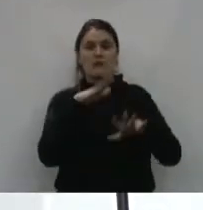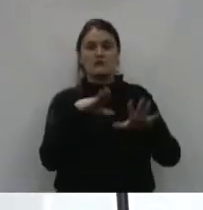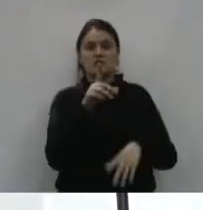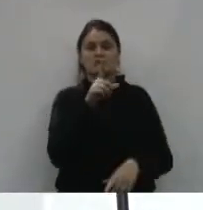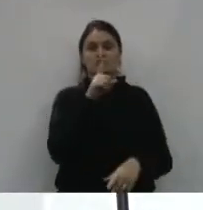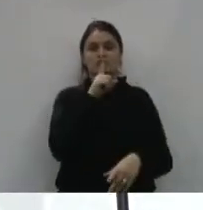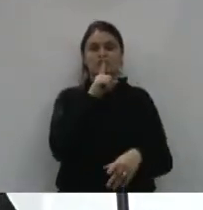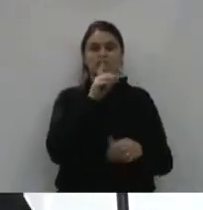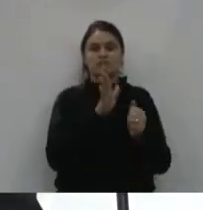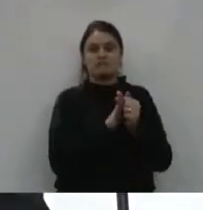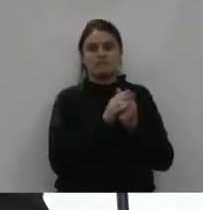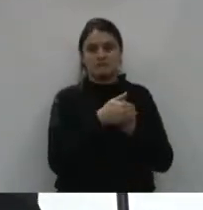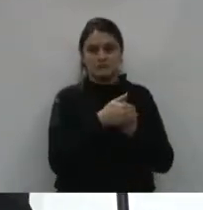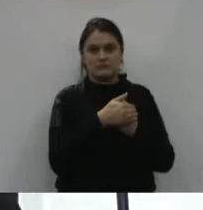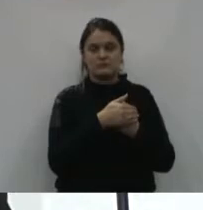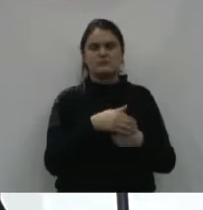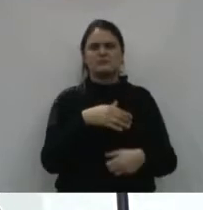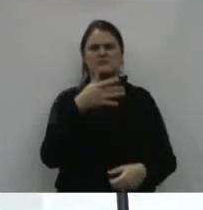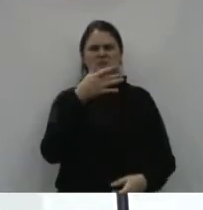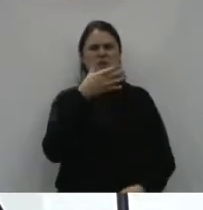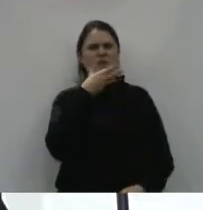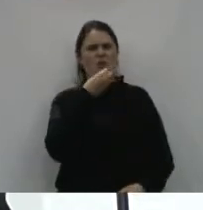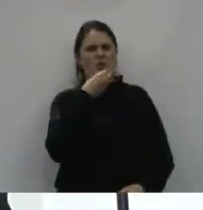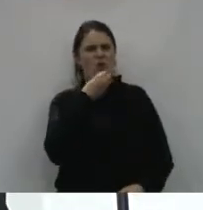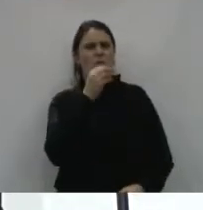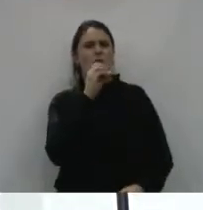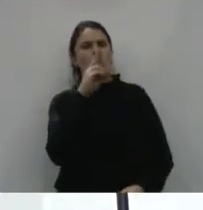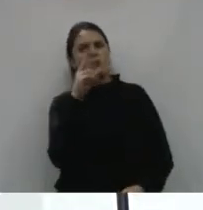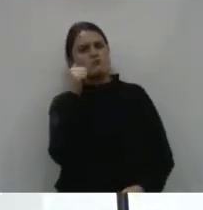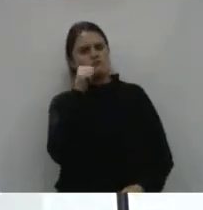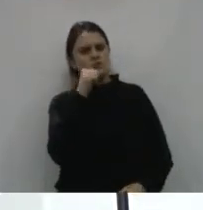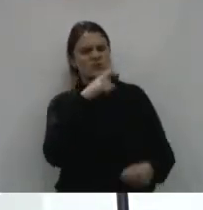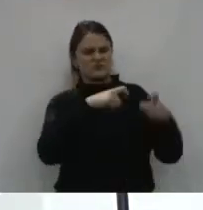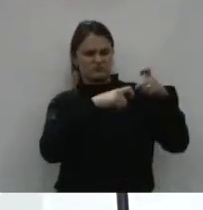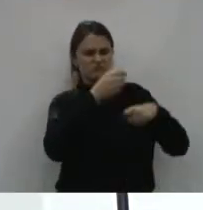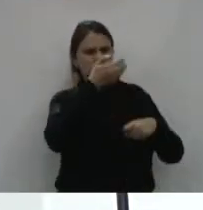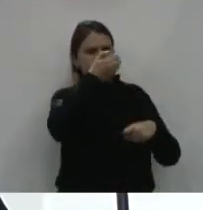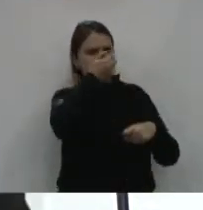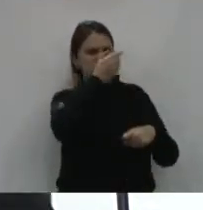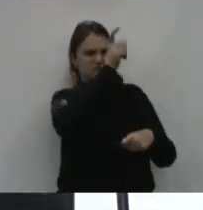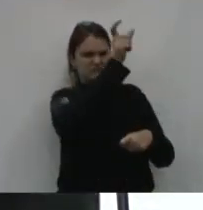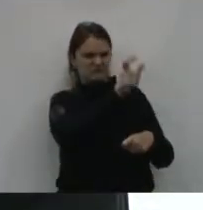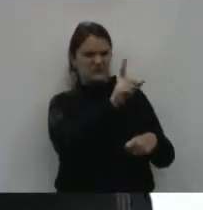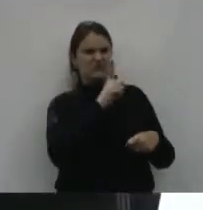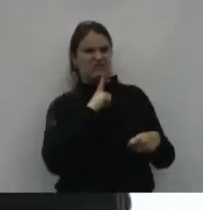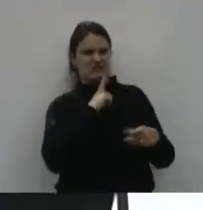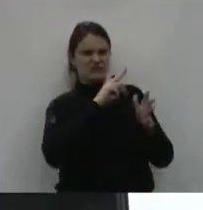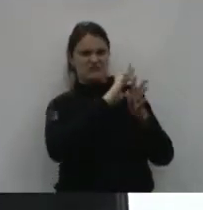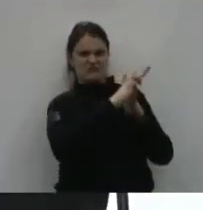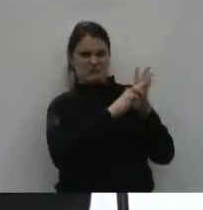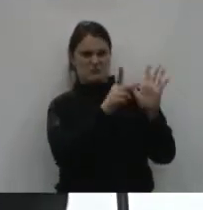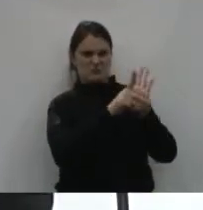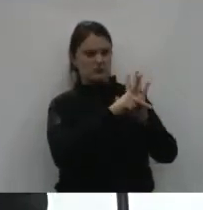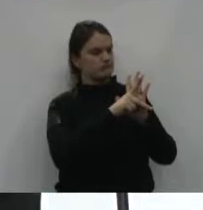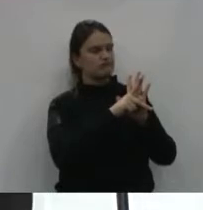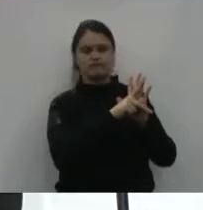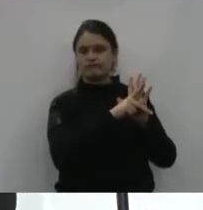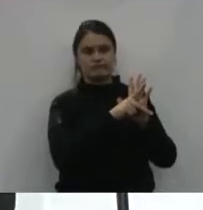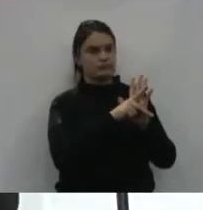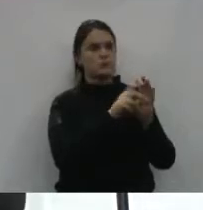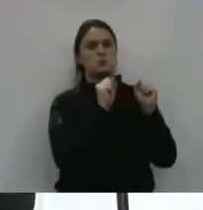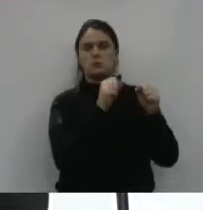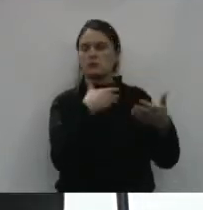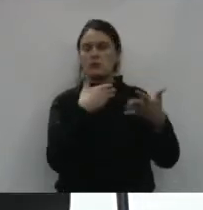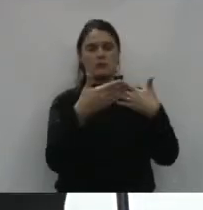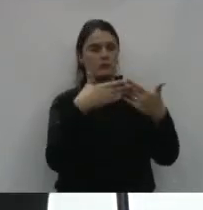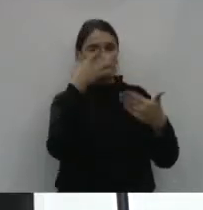silêncio pedófilos têm características próprias que identificam o pedófilo pode ser qualquer pessoa